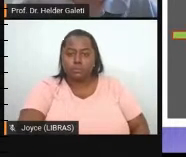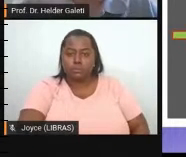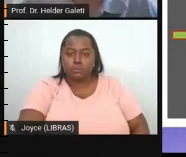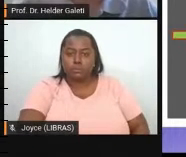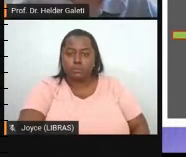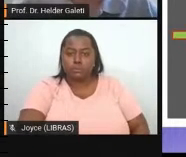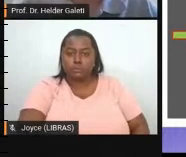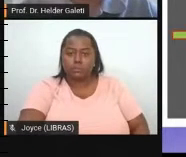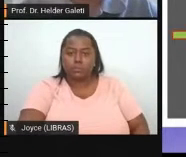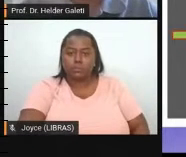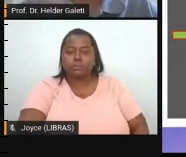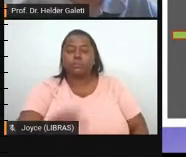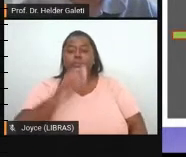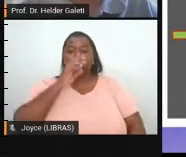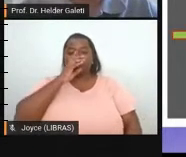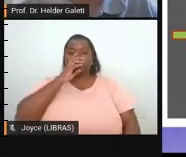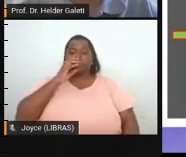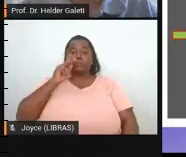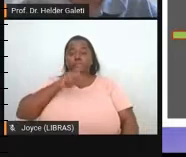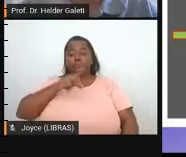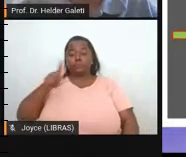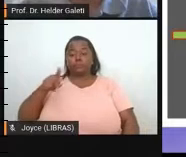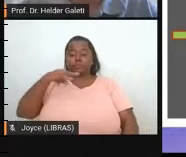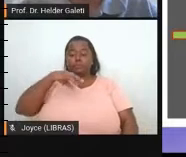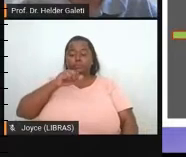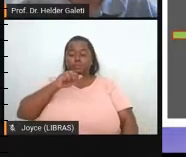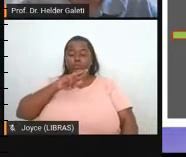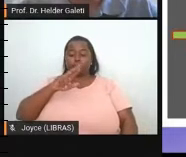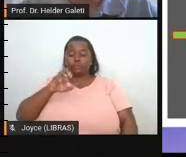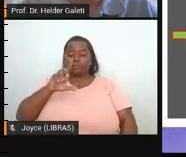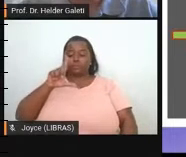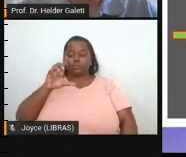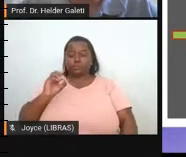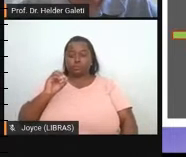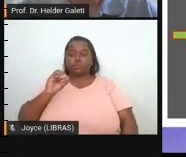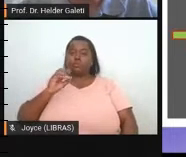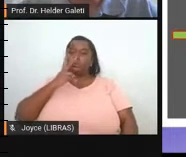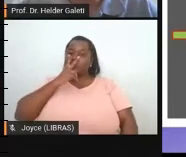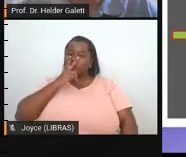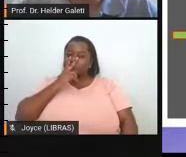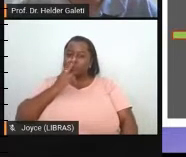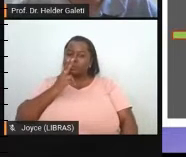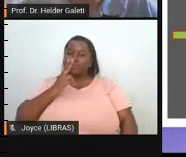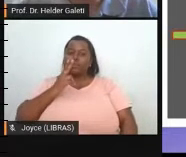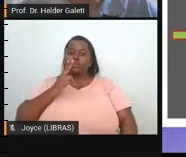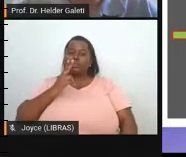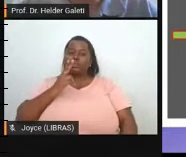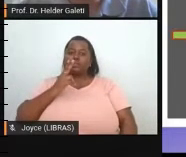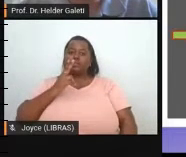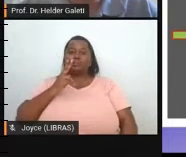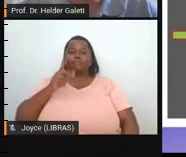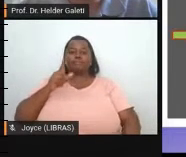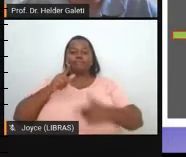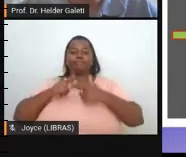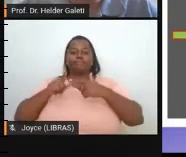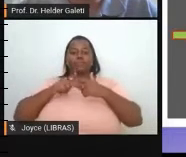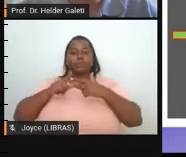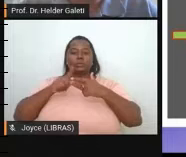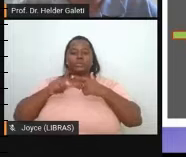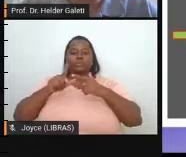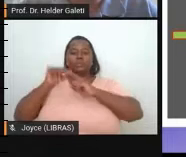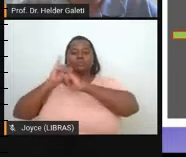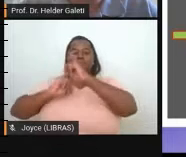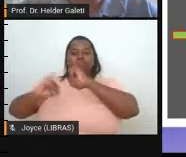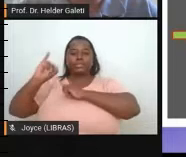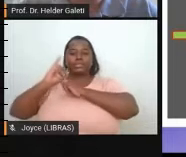Bom, o professor Marcelo, ele parece que está com algum problema de conexão